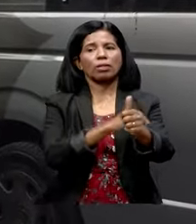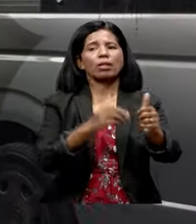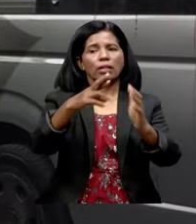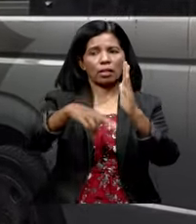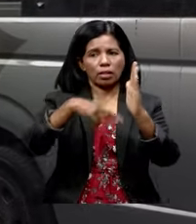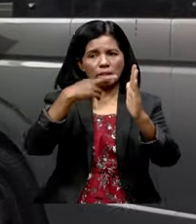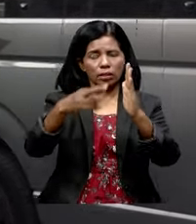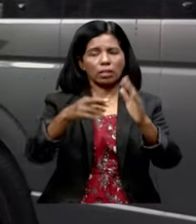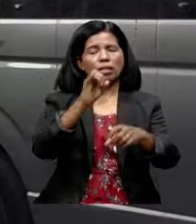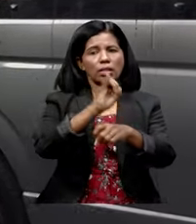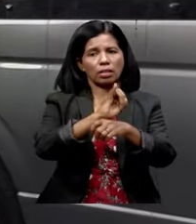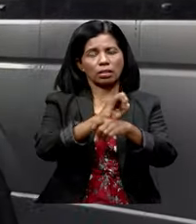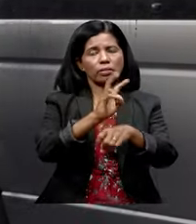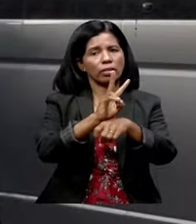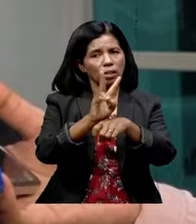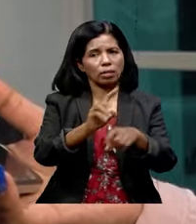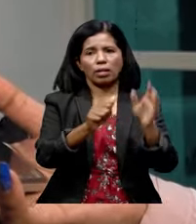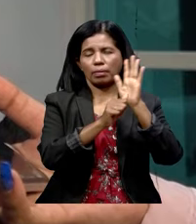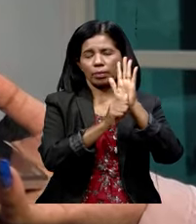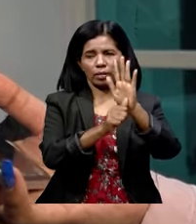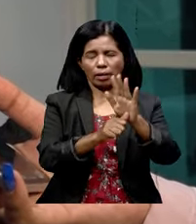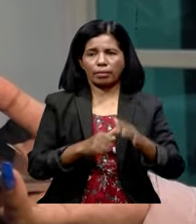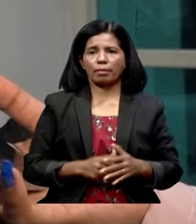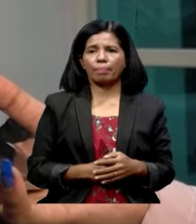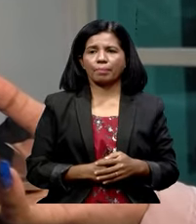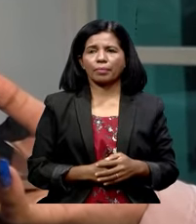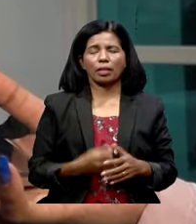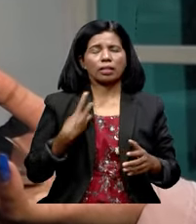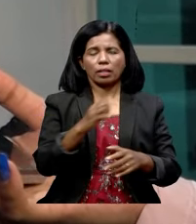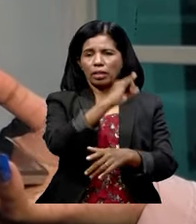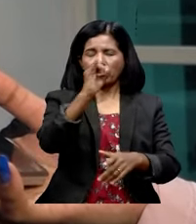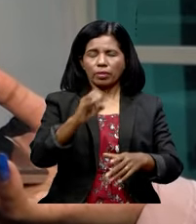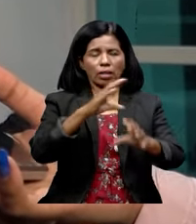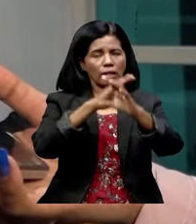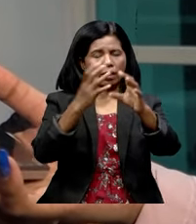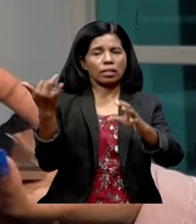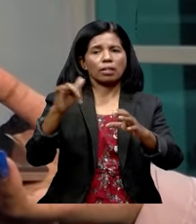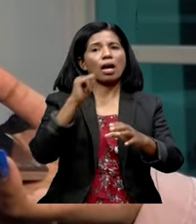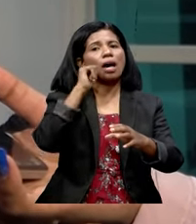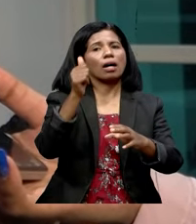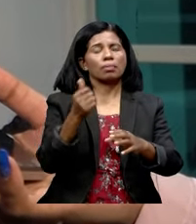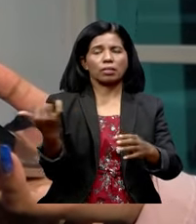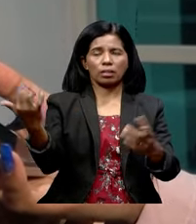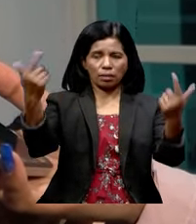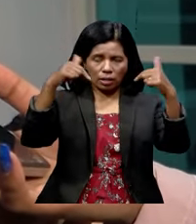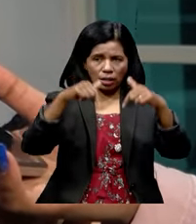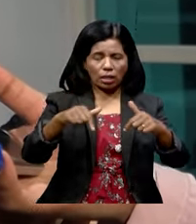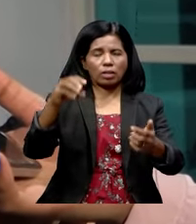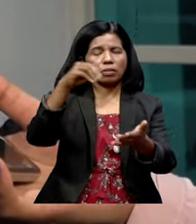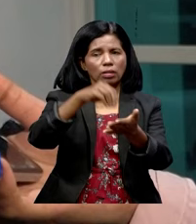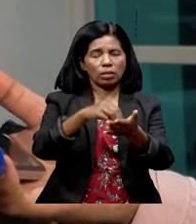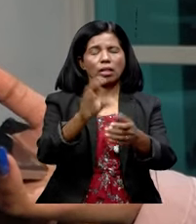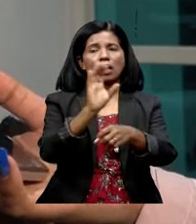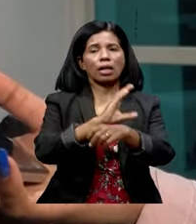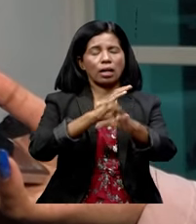nebe Vaticano apresenta. Identifica careta serne, depois aban sira mai fila fale para tuta ona, careta nebe mak sira